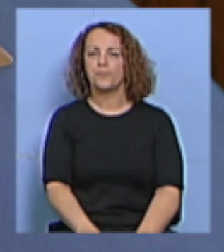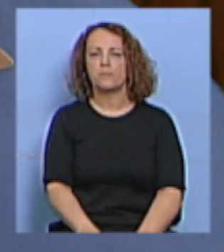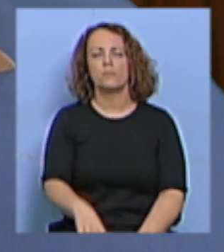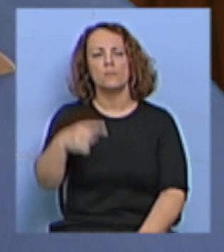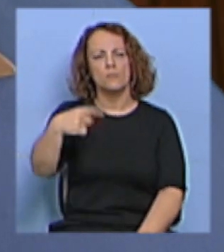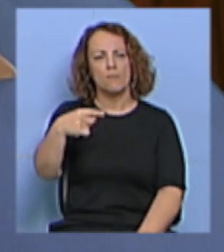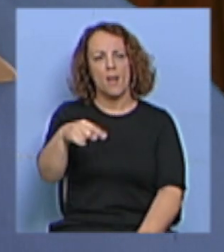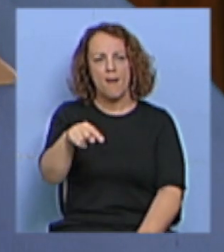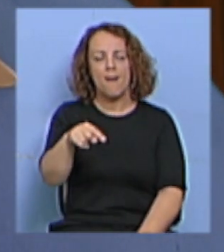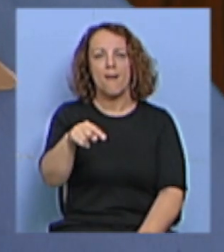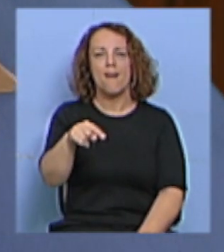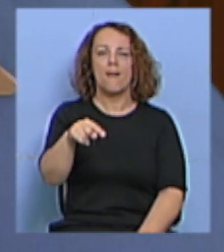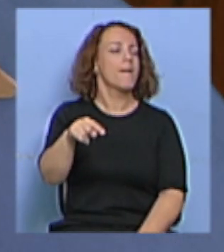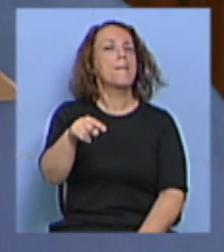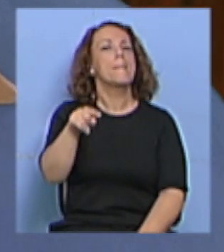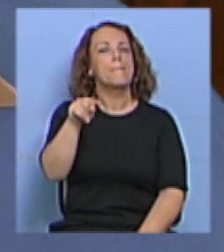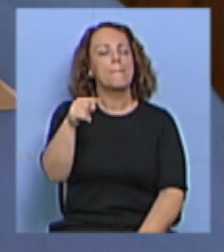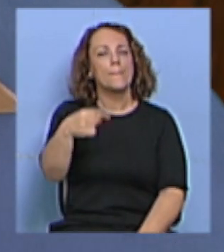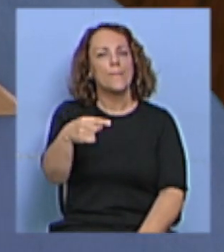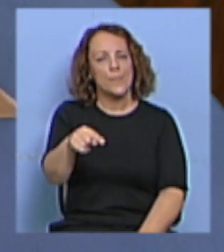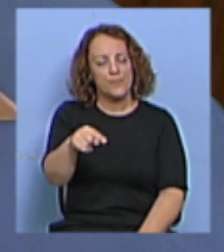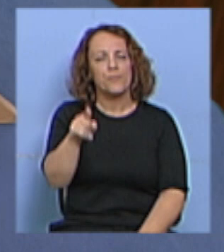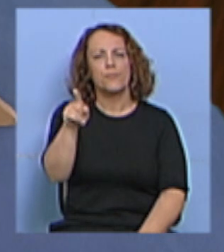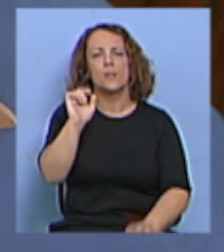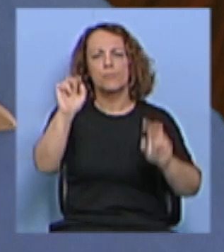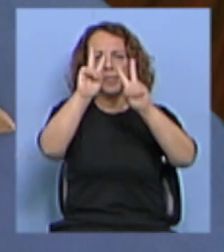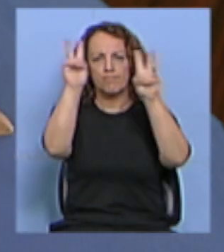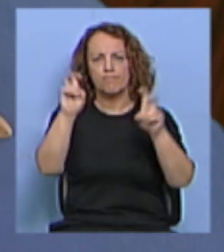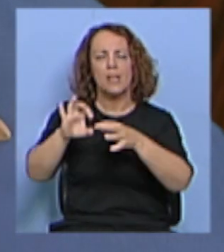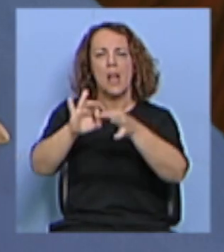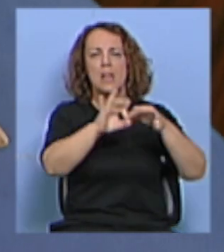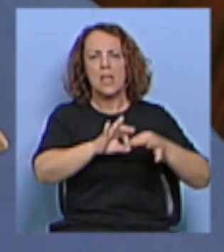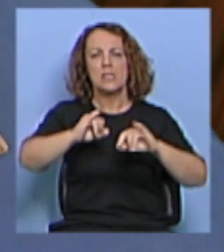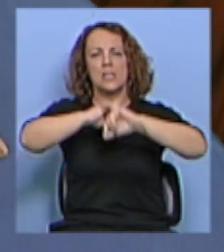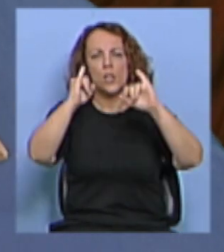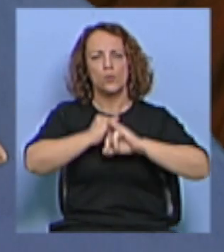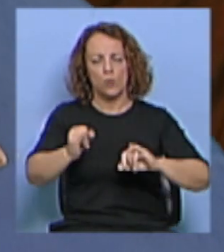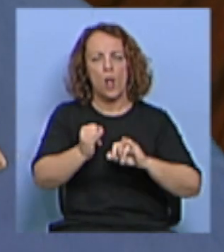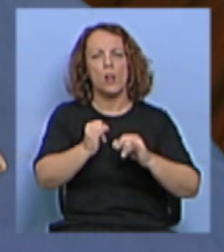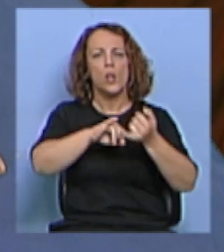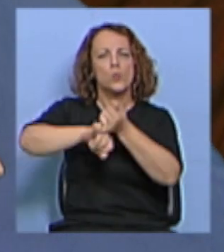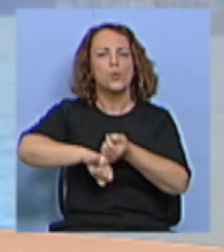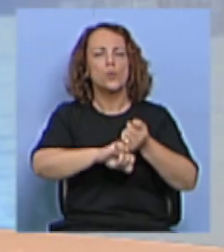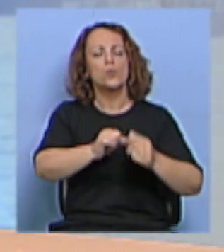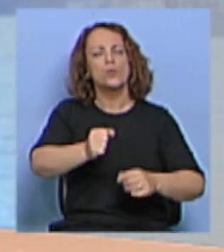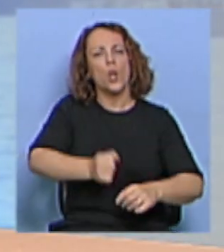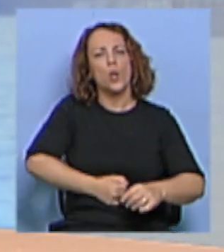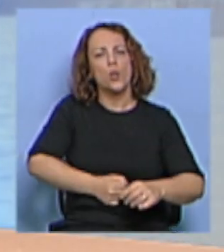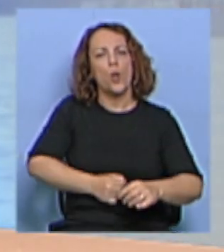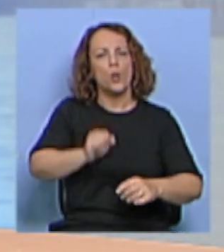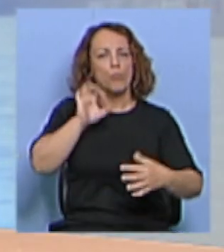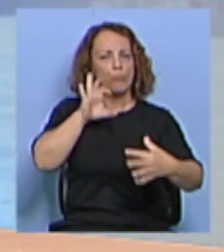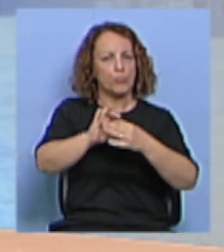uma mensagem divulgada pela Aliança Internacional de Organizações Católicas para o Desenvolvimento, na